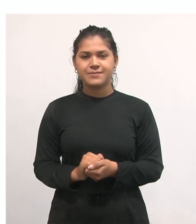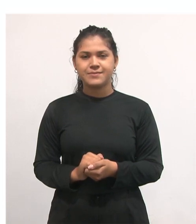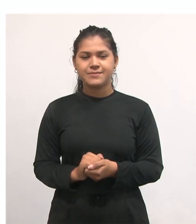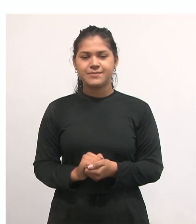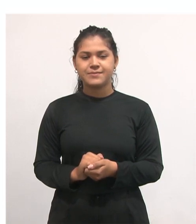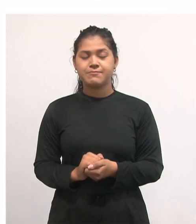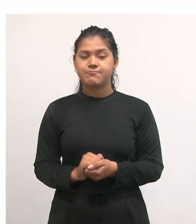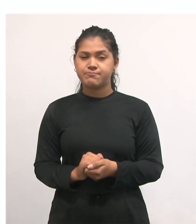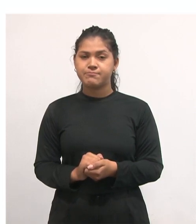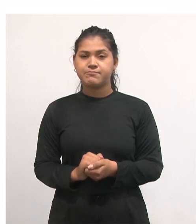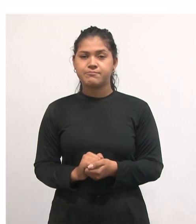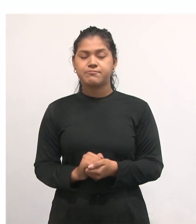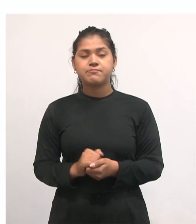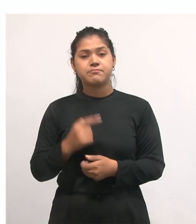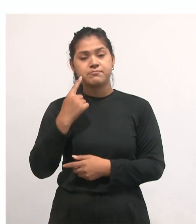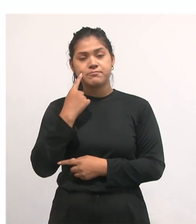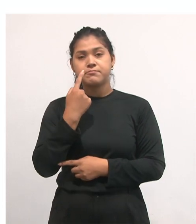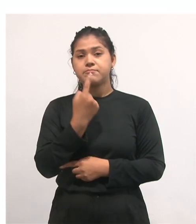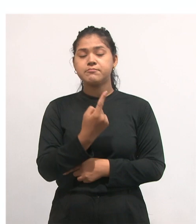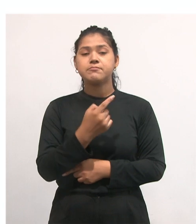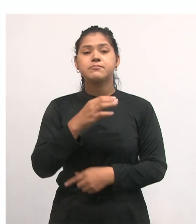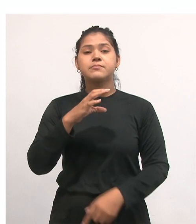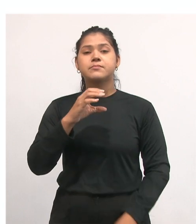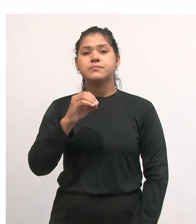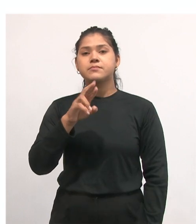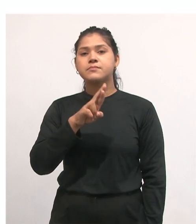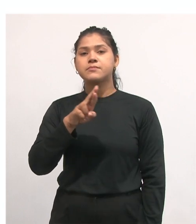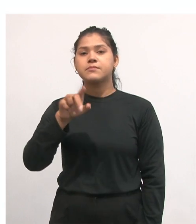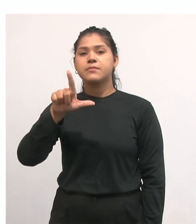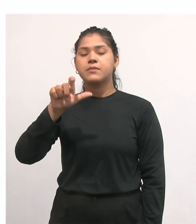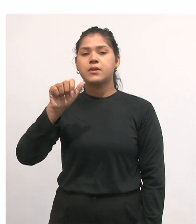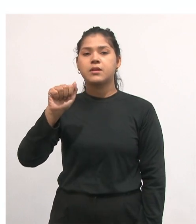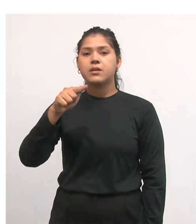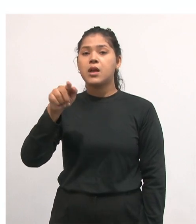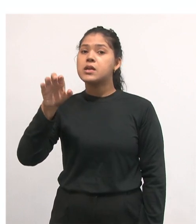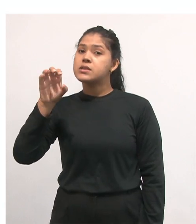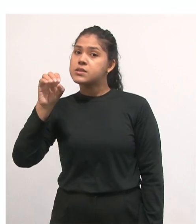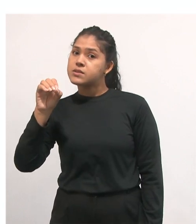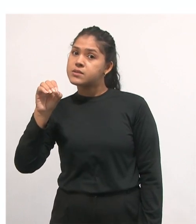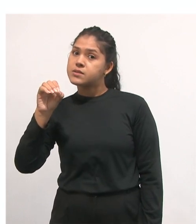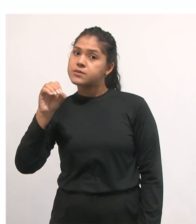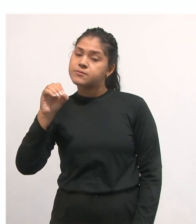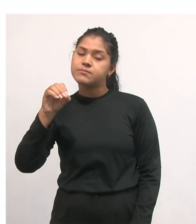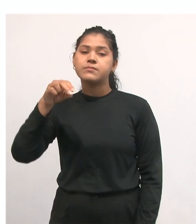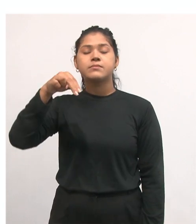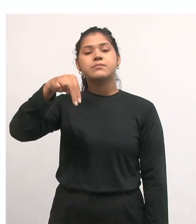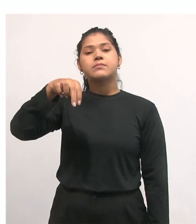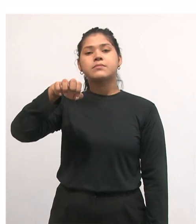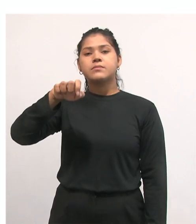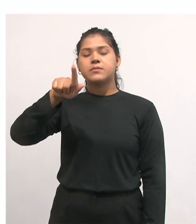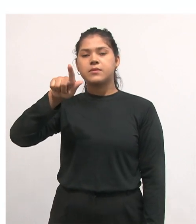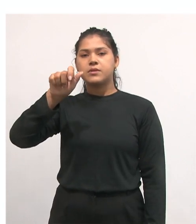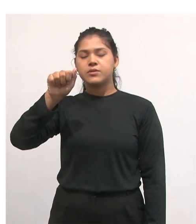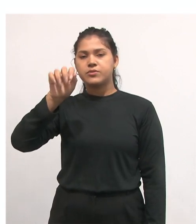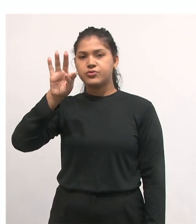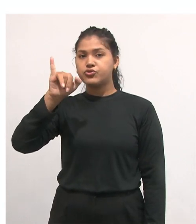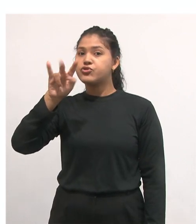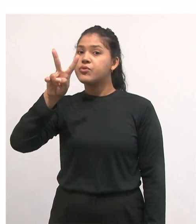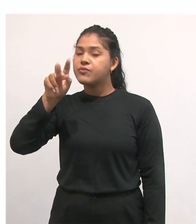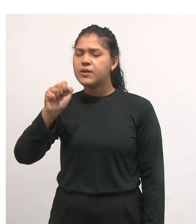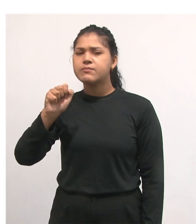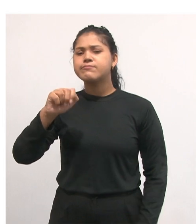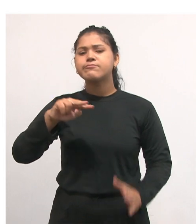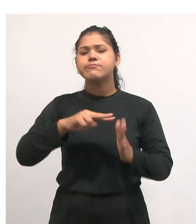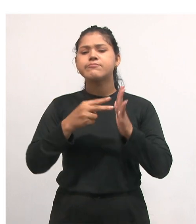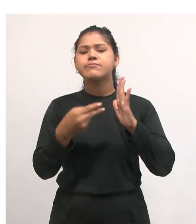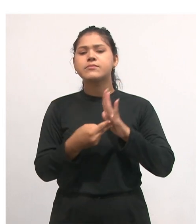Aqui é um exemplo de correlação negativa antes da gente fazer lá. Por exemplo, aqui, notas de matemática, observe. E